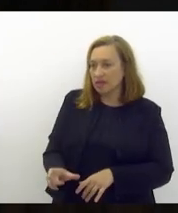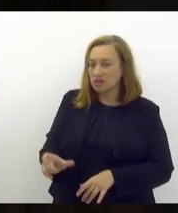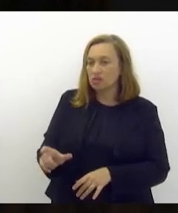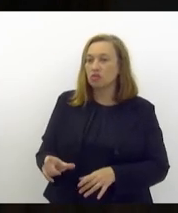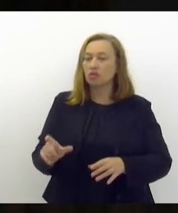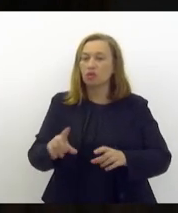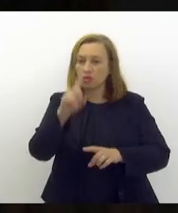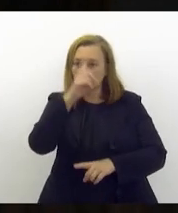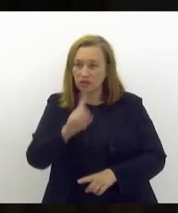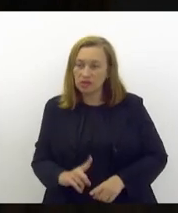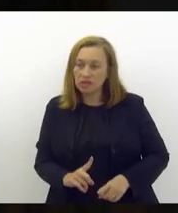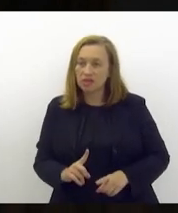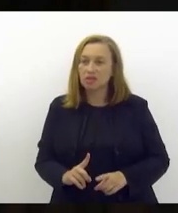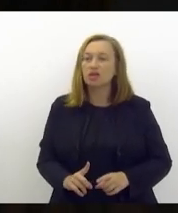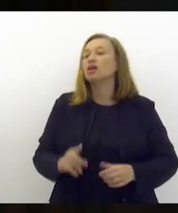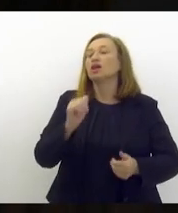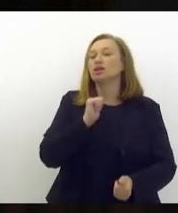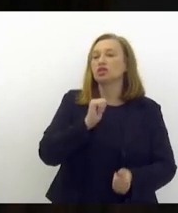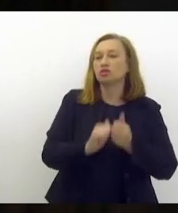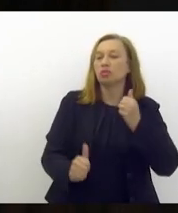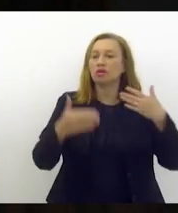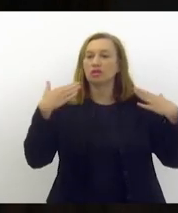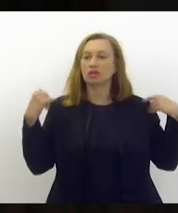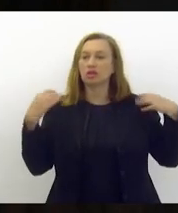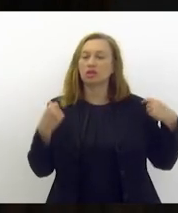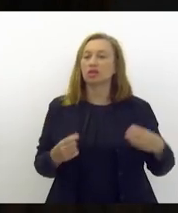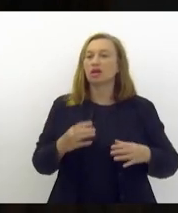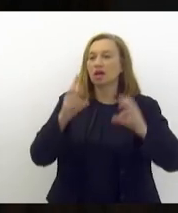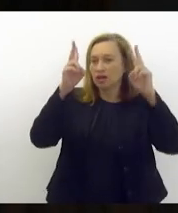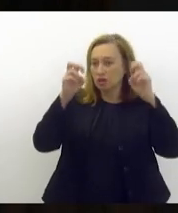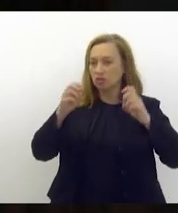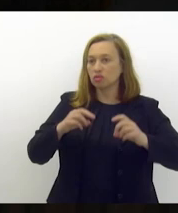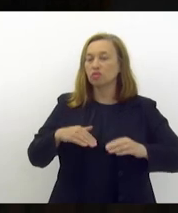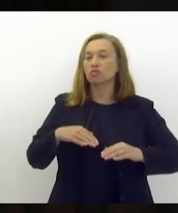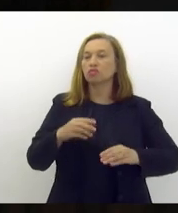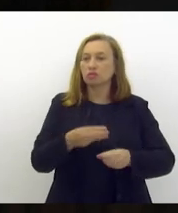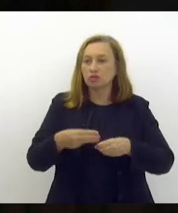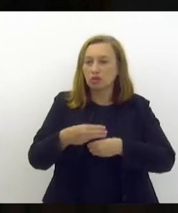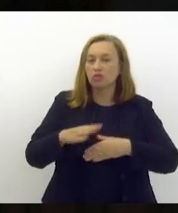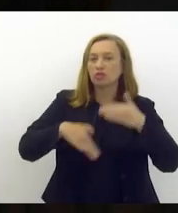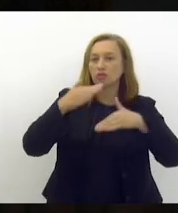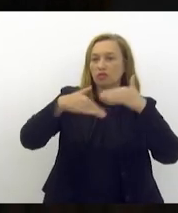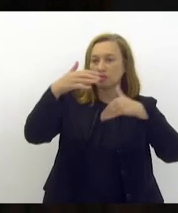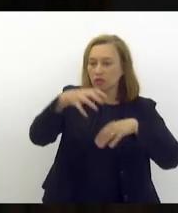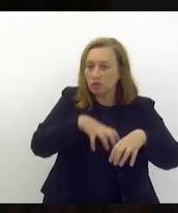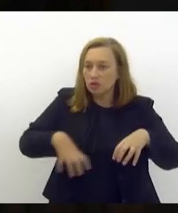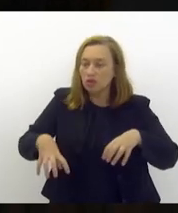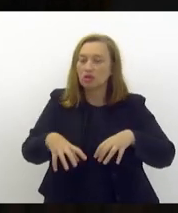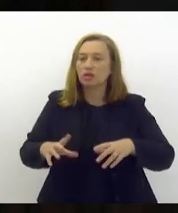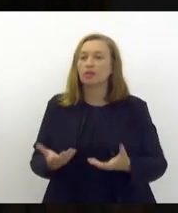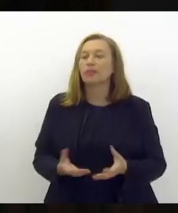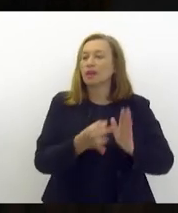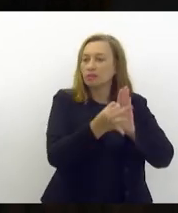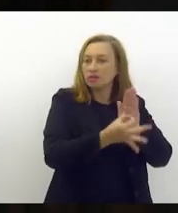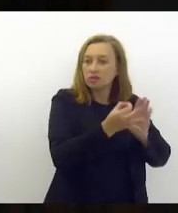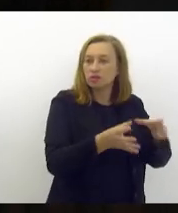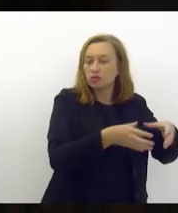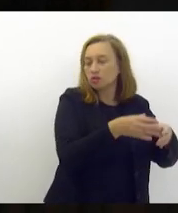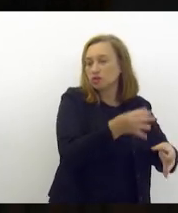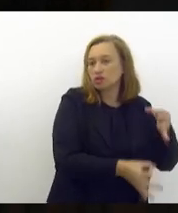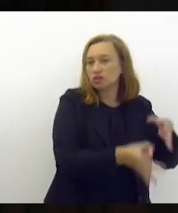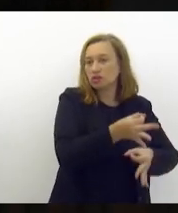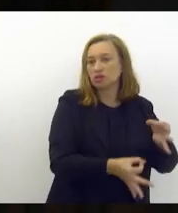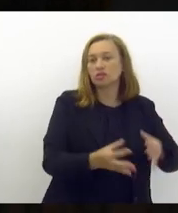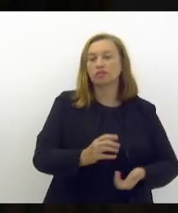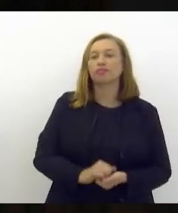Deficiência, de Esporte e Lazer e de Assuntos Municipais e de Desenvolvimento Regional, para emitir parecer pela Comissão de Constituição e